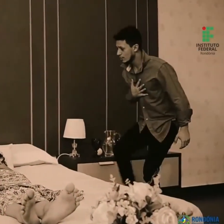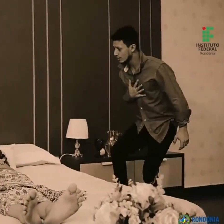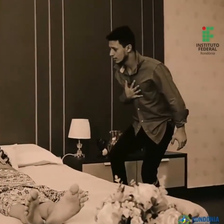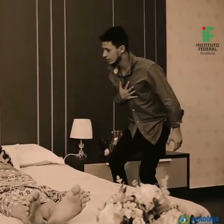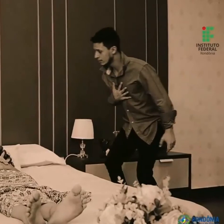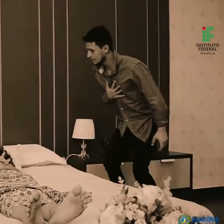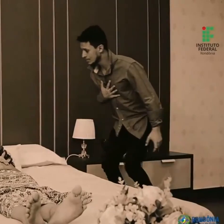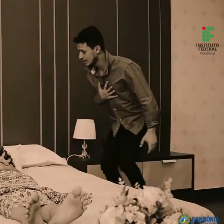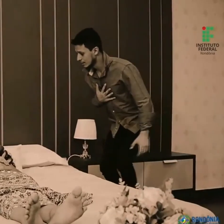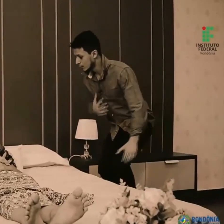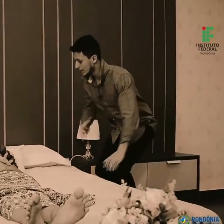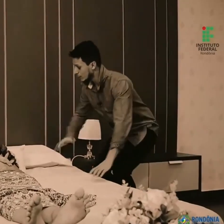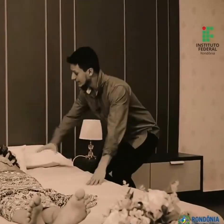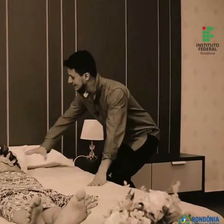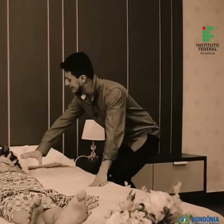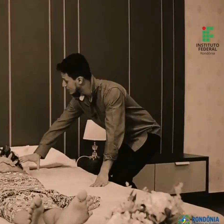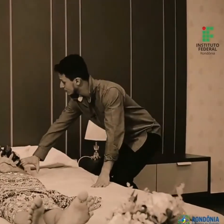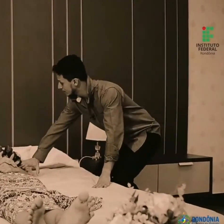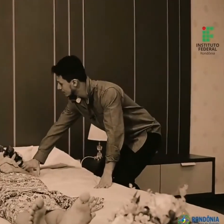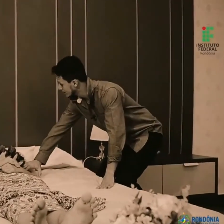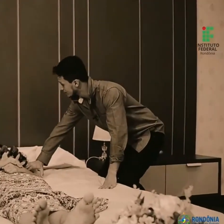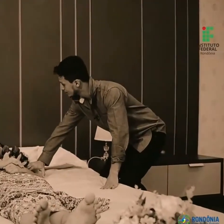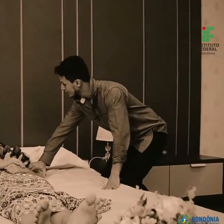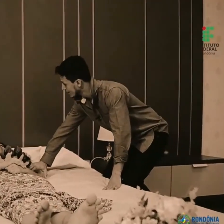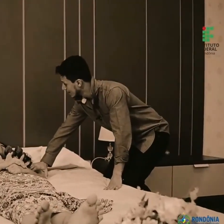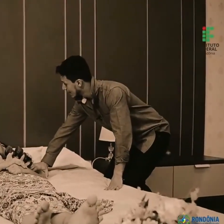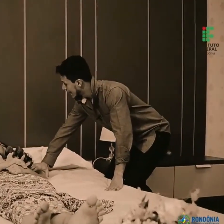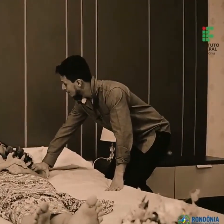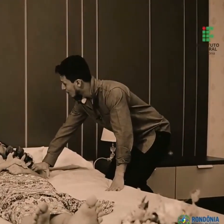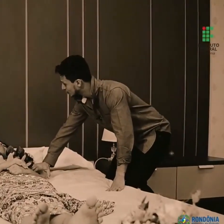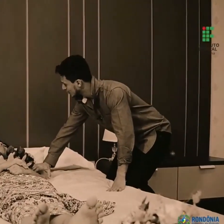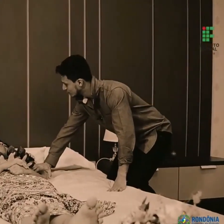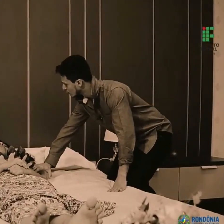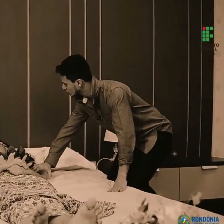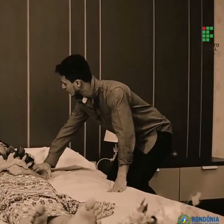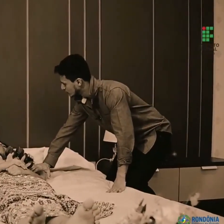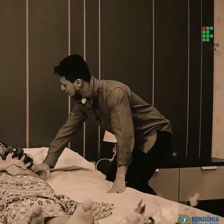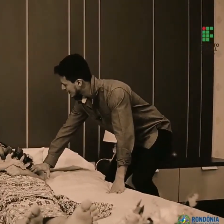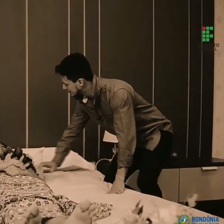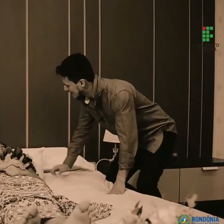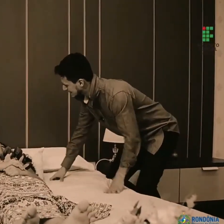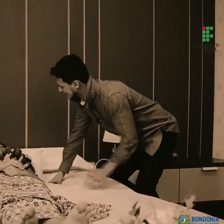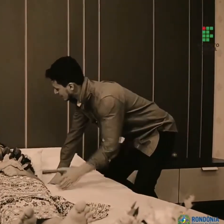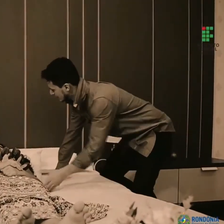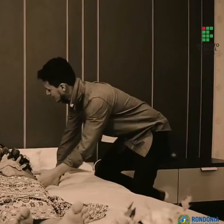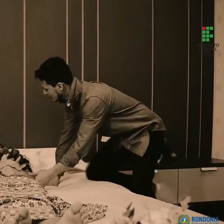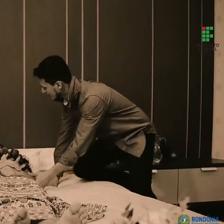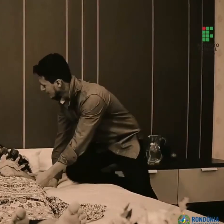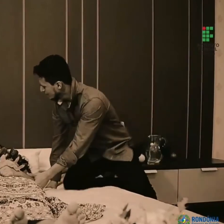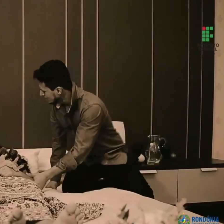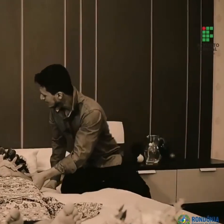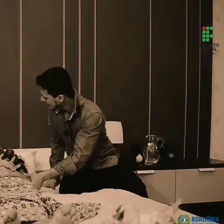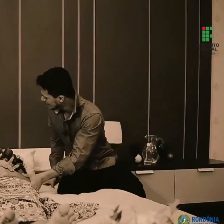Meu amor, o que aconteceu? A morte levou sua última respiração,